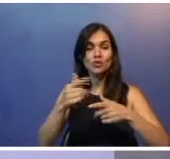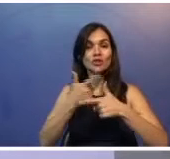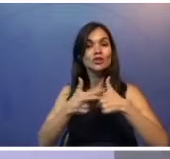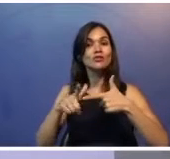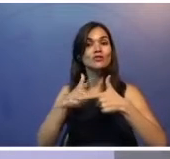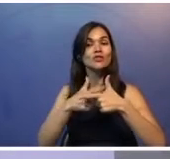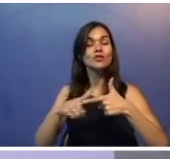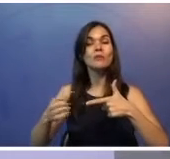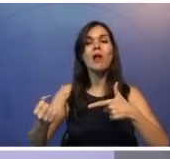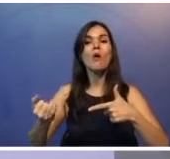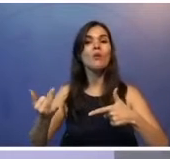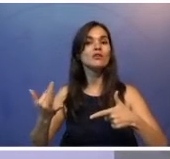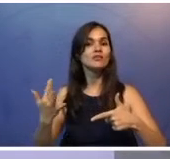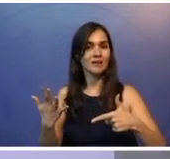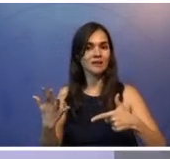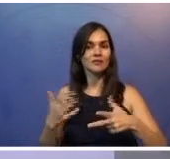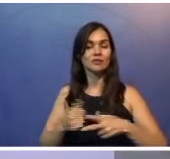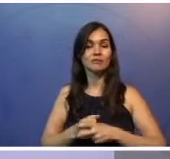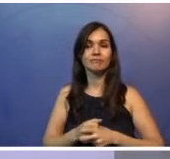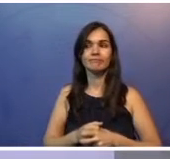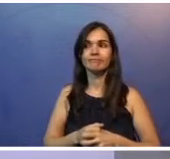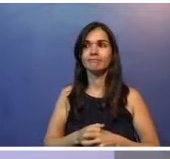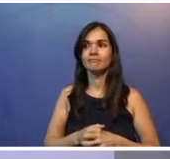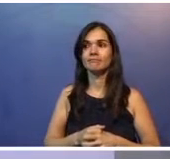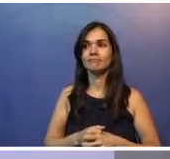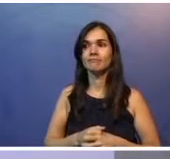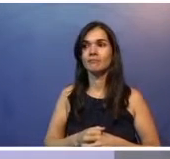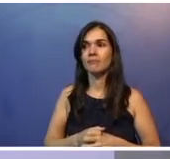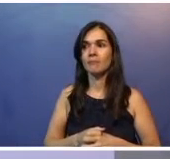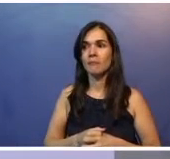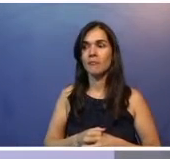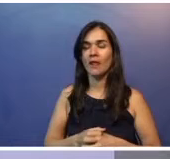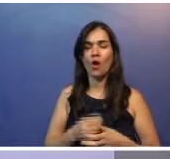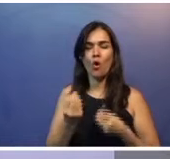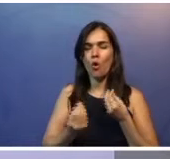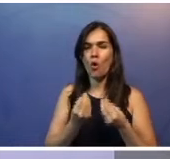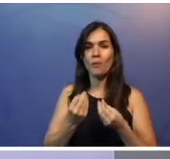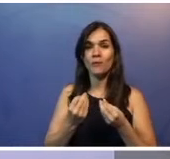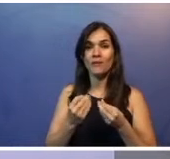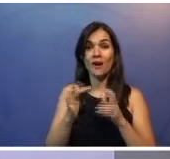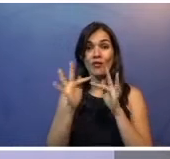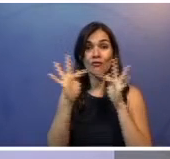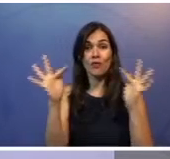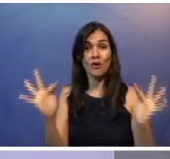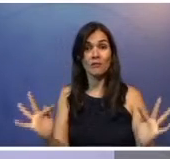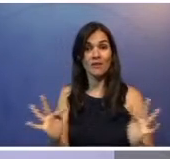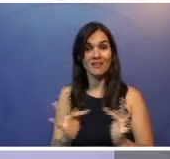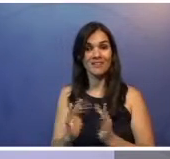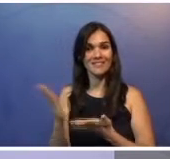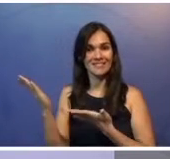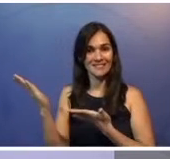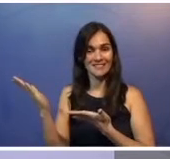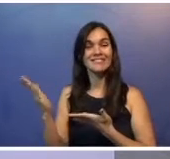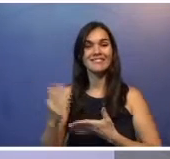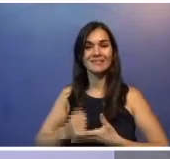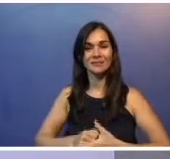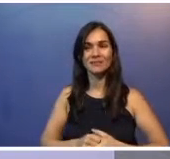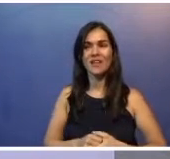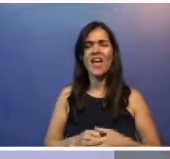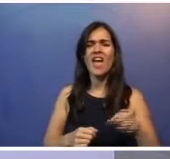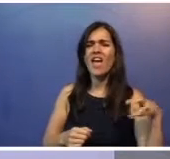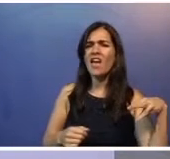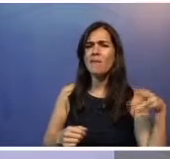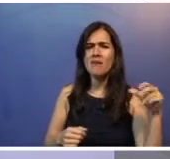que tá somando andado para essa expressão aqui certo é